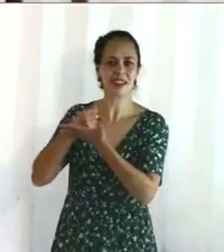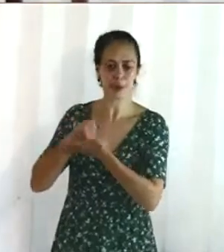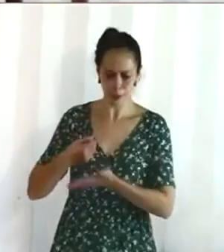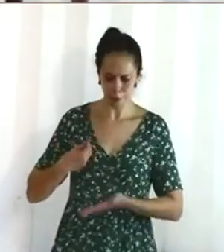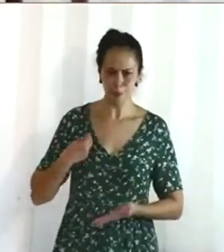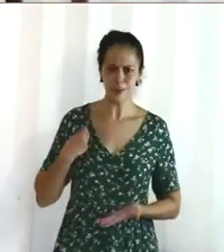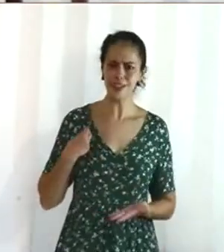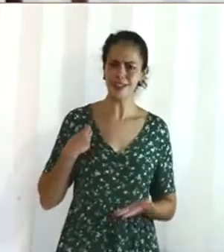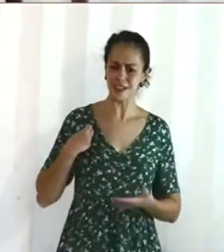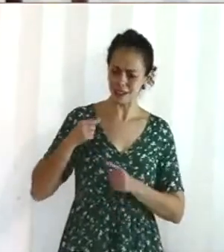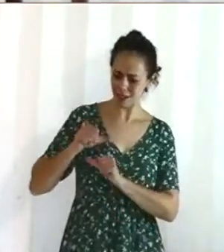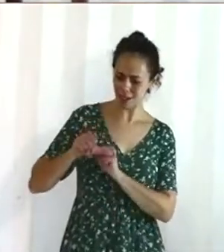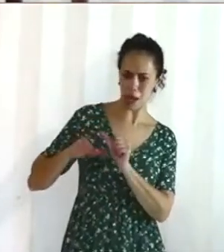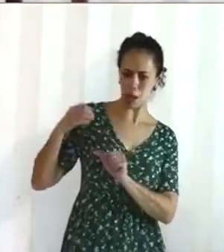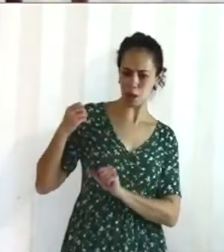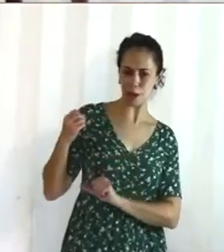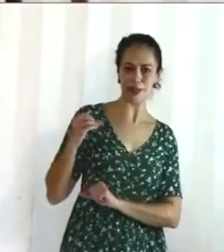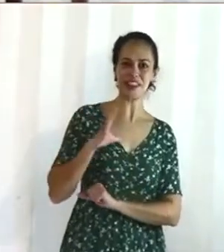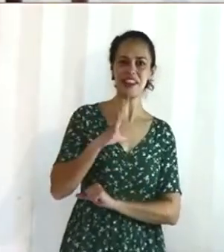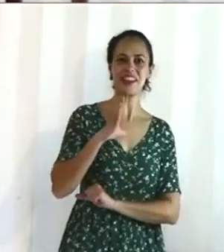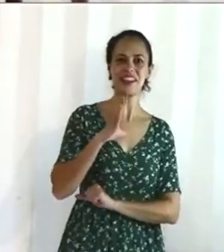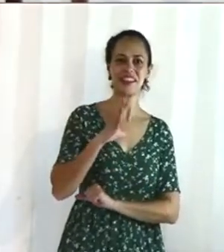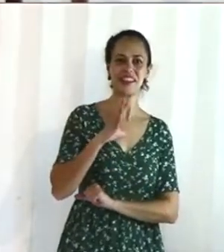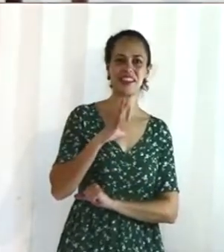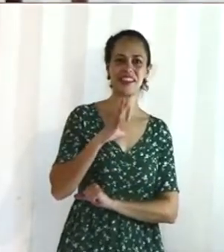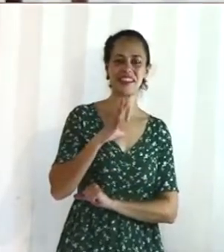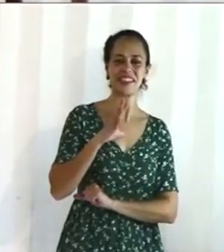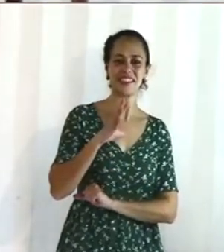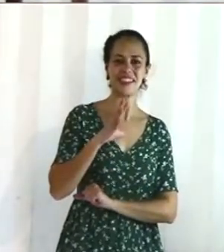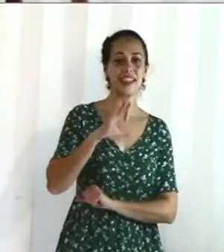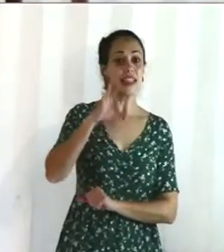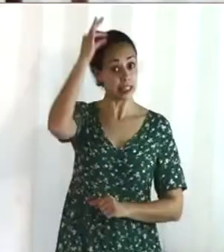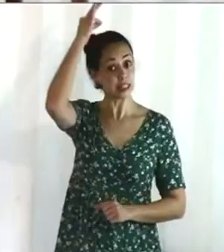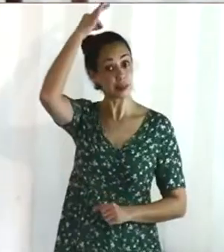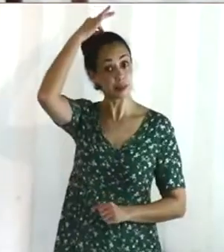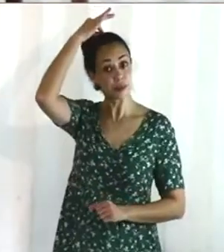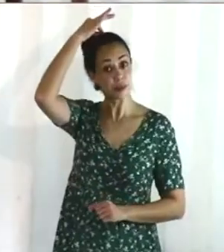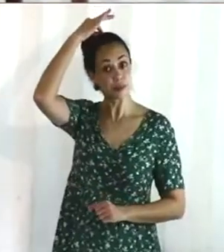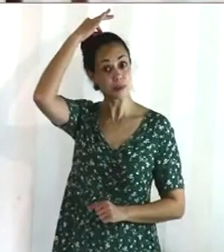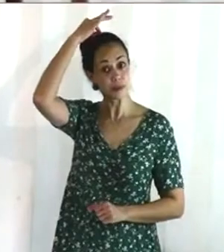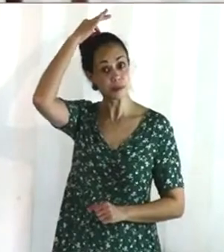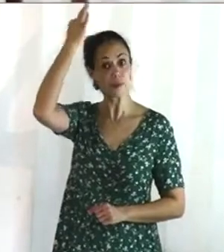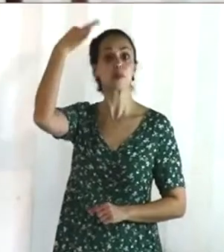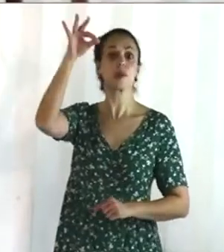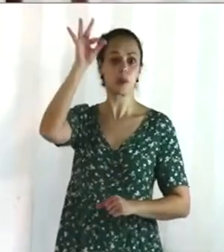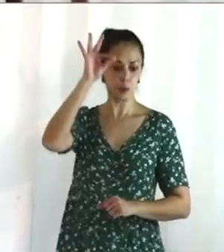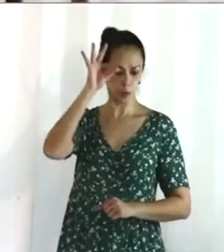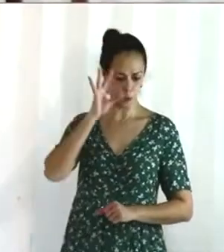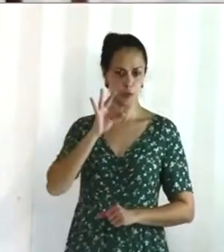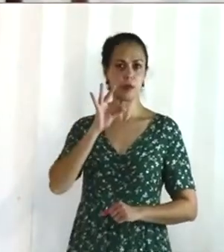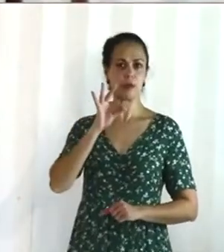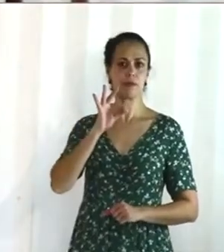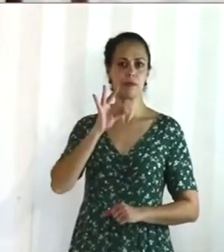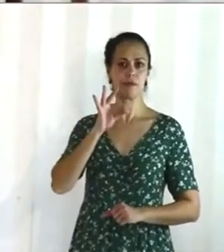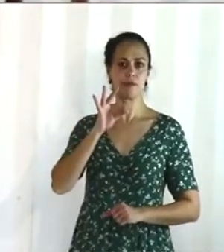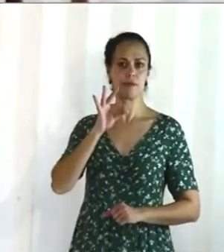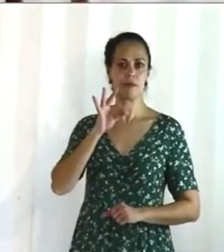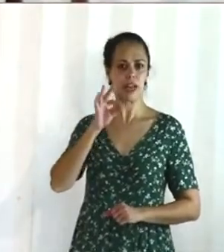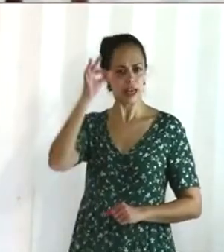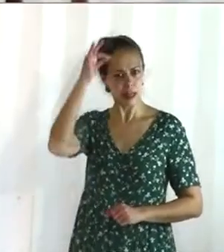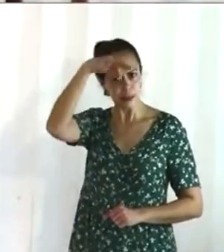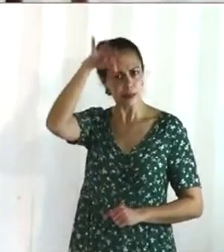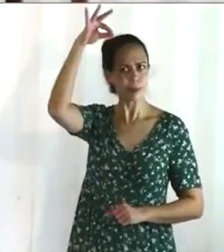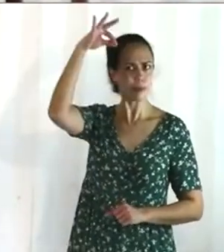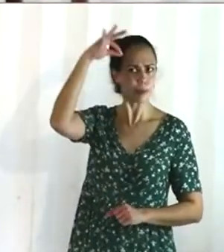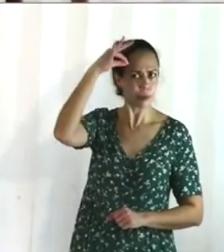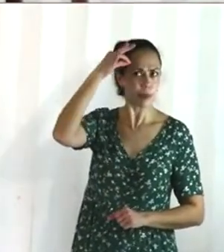para lembrarmos desse memorial em gratidão por aquilo que Ele é, por aquilo que Ele faz e por aquilo que